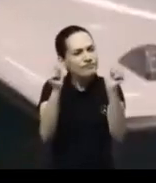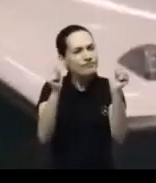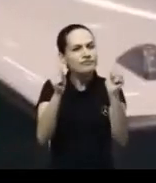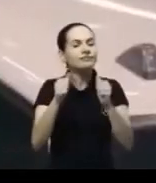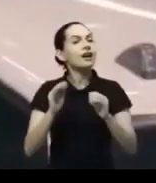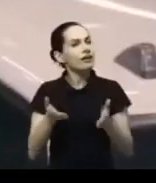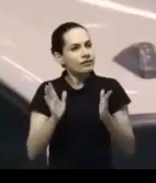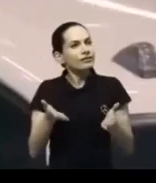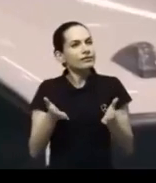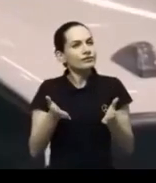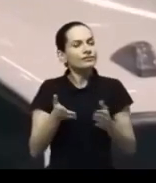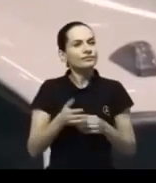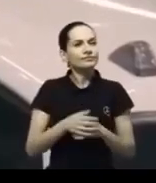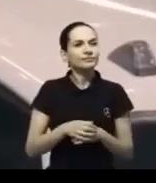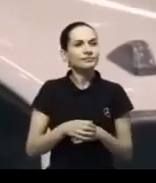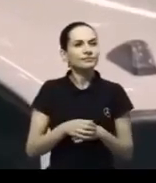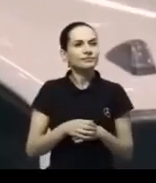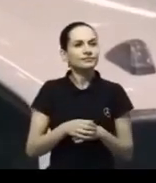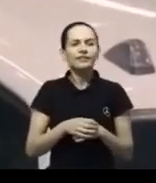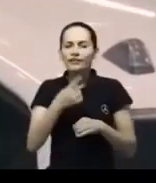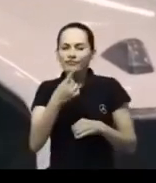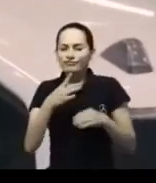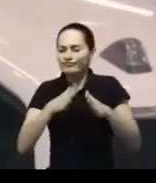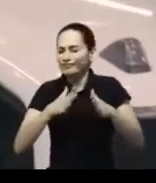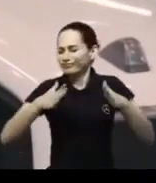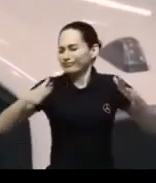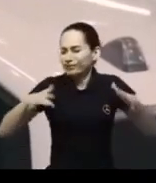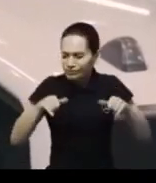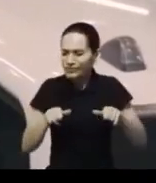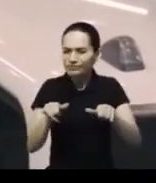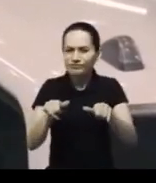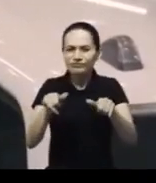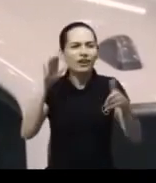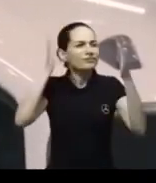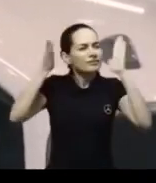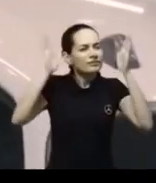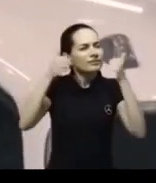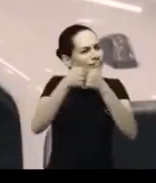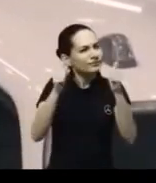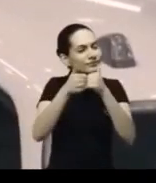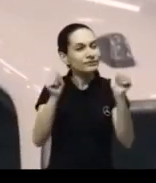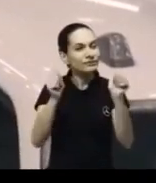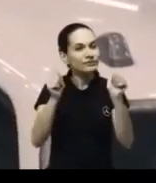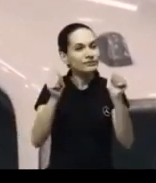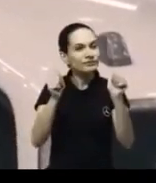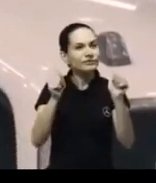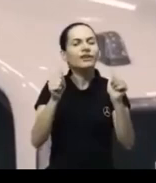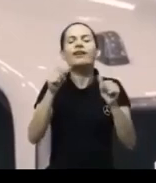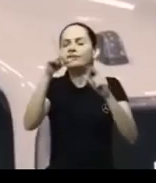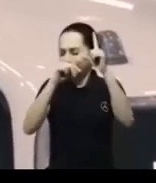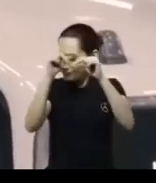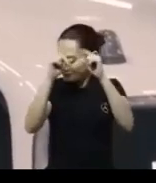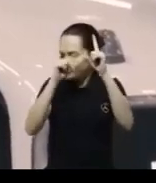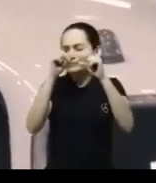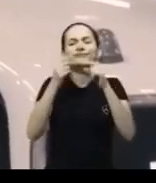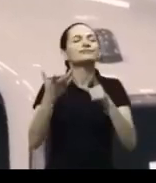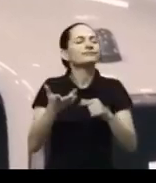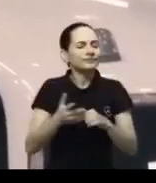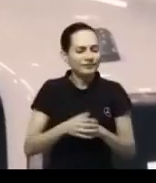Hoje somos um dos maiores mercados de caminhões e ônibus para a marca